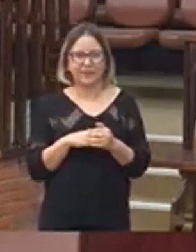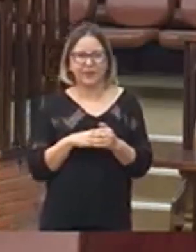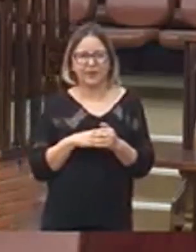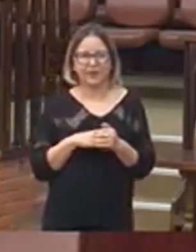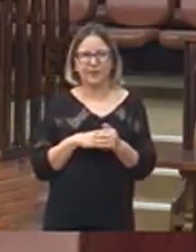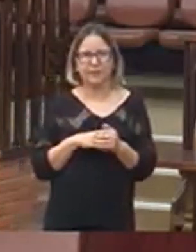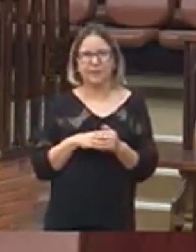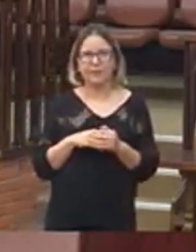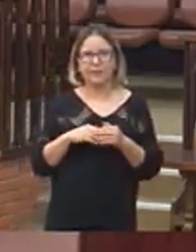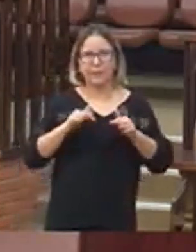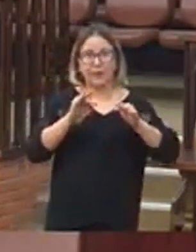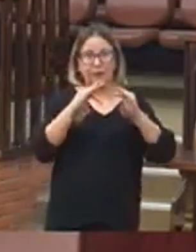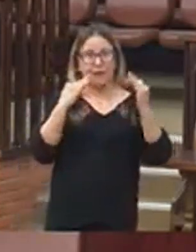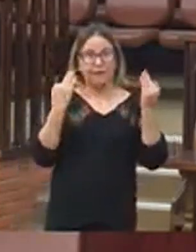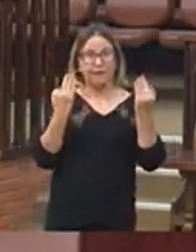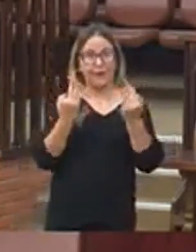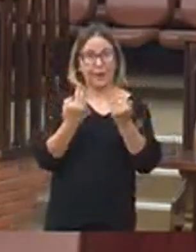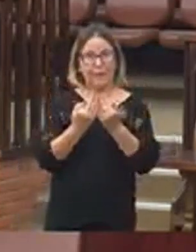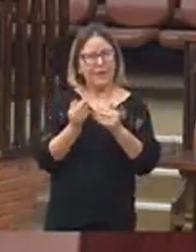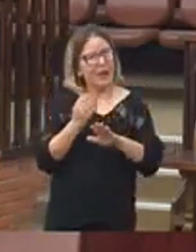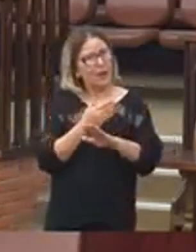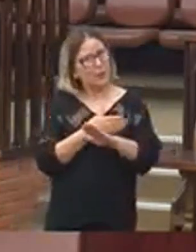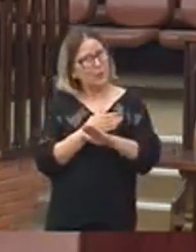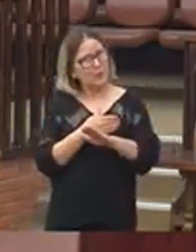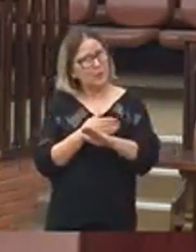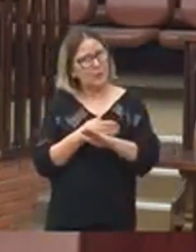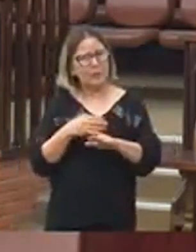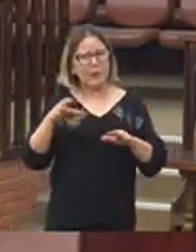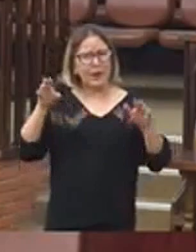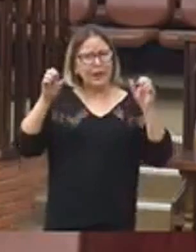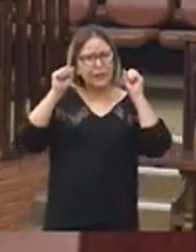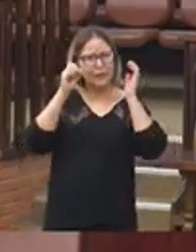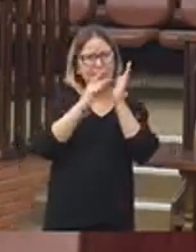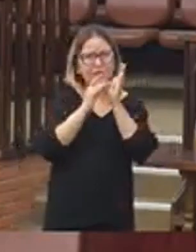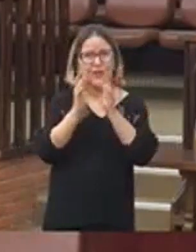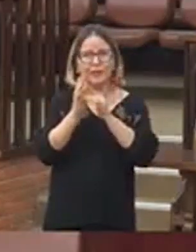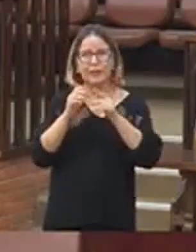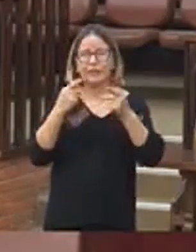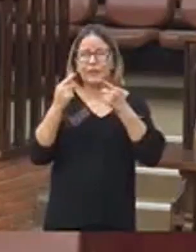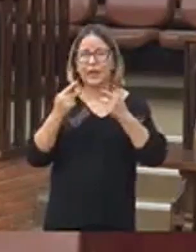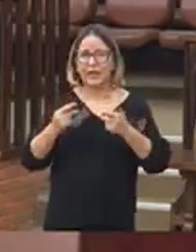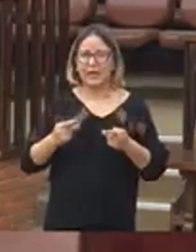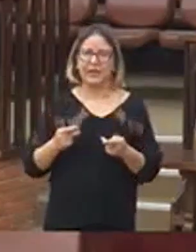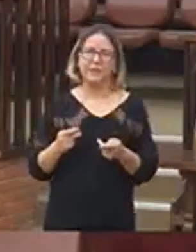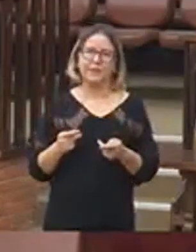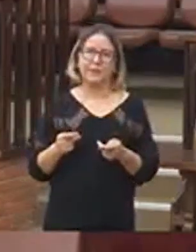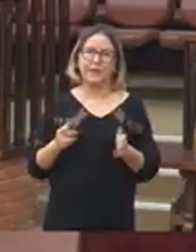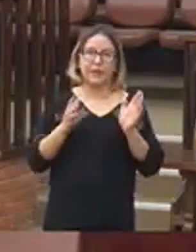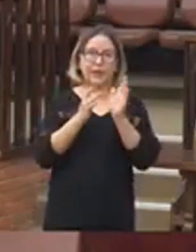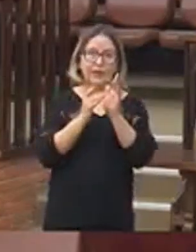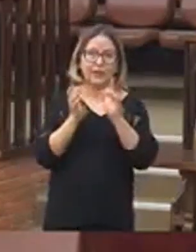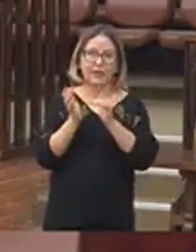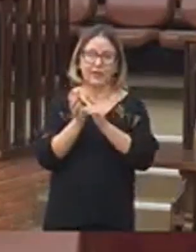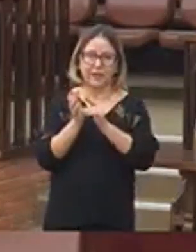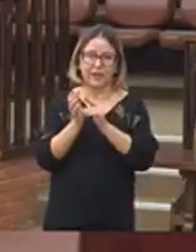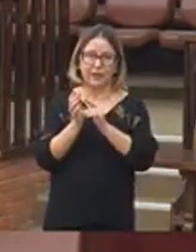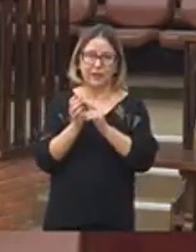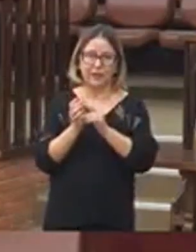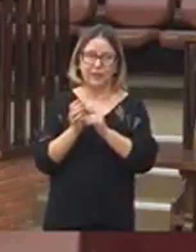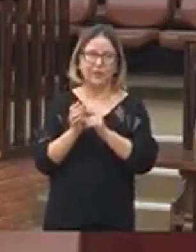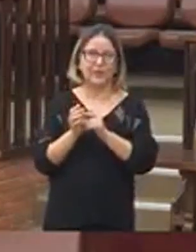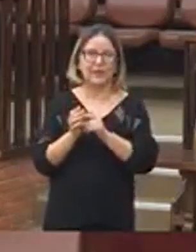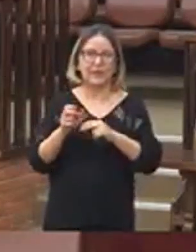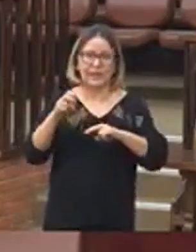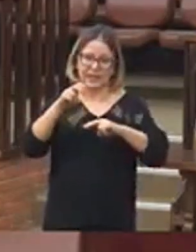Essa é uma família acostumada a ouvir Jesus falar. Jesus sentava à mesa desta família.